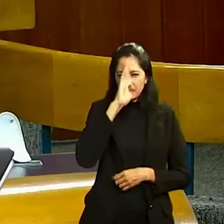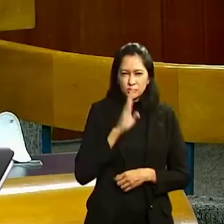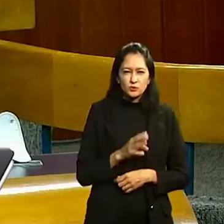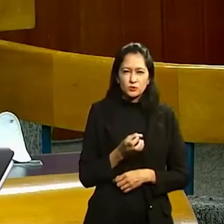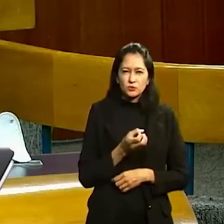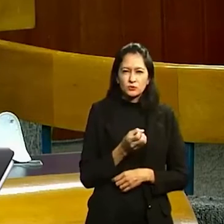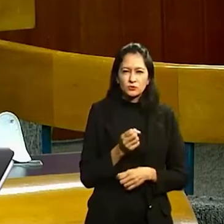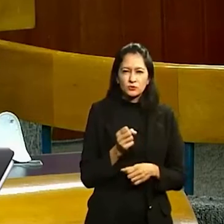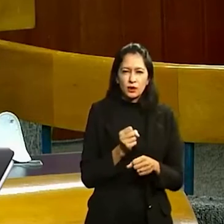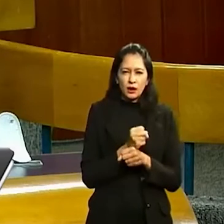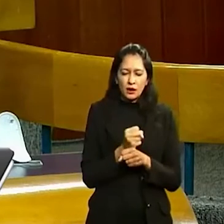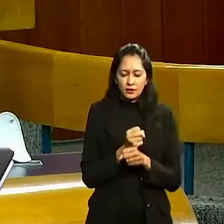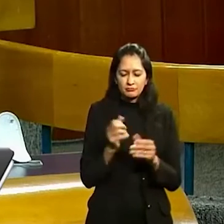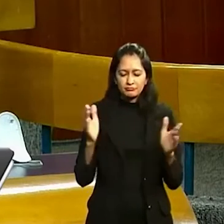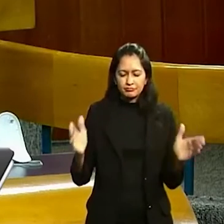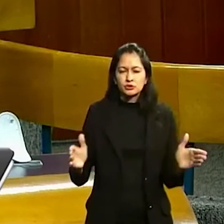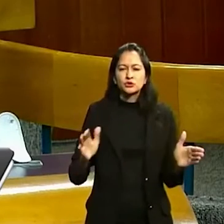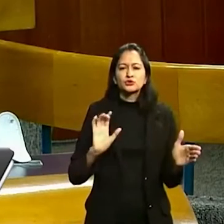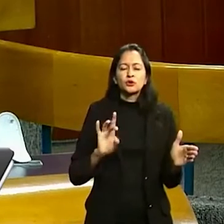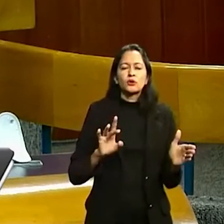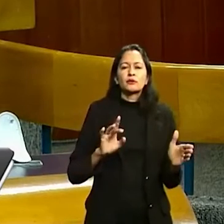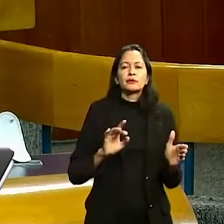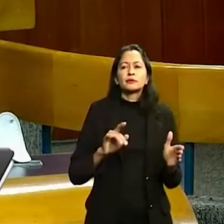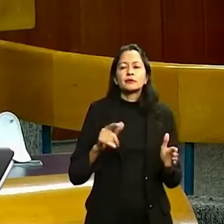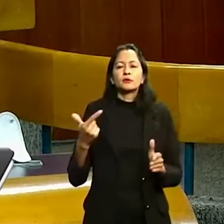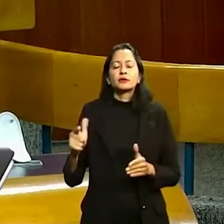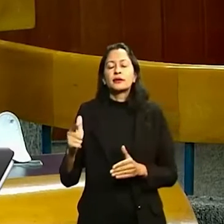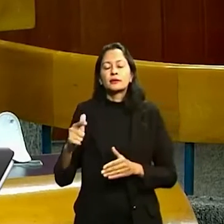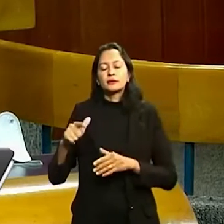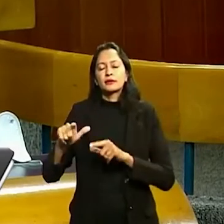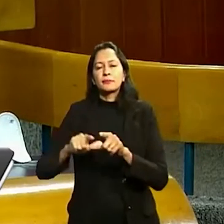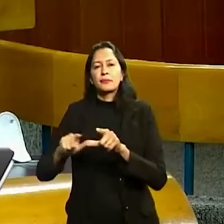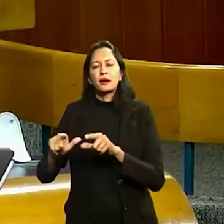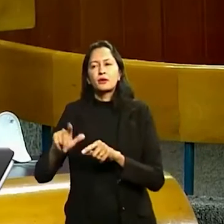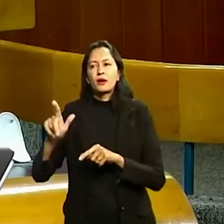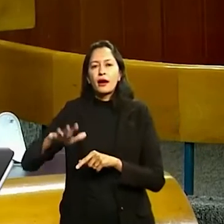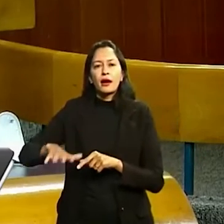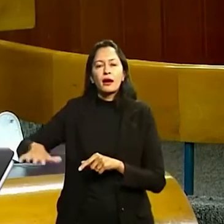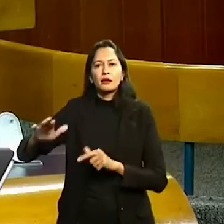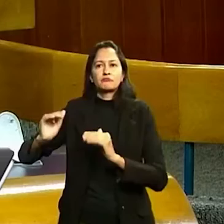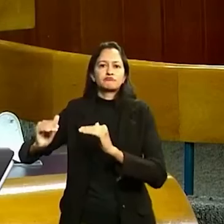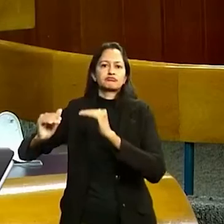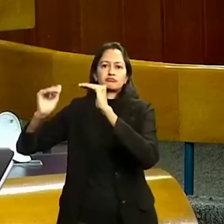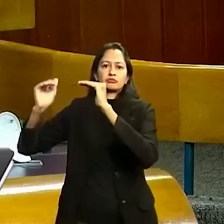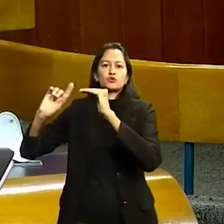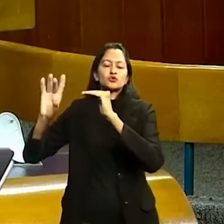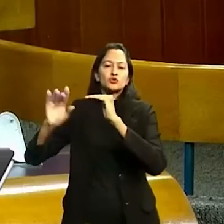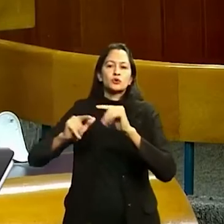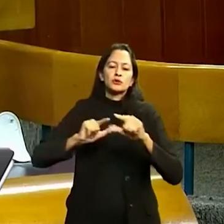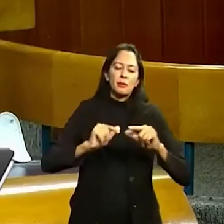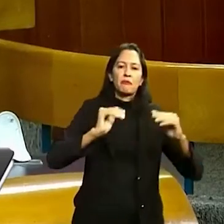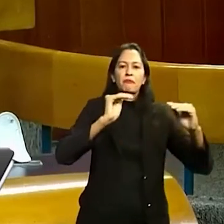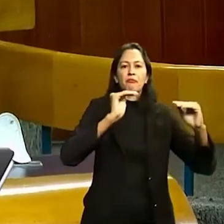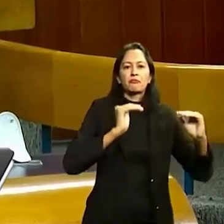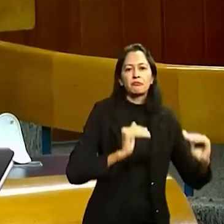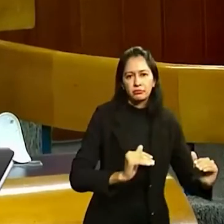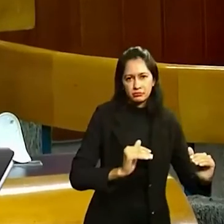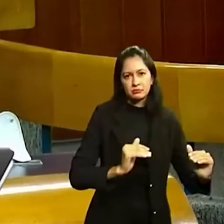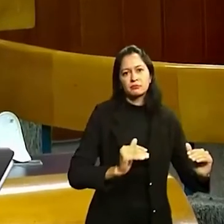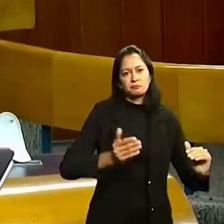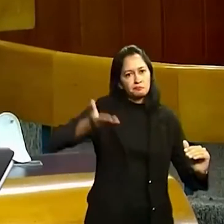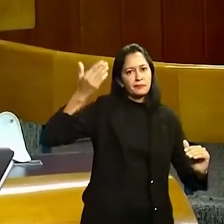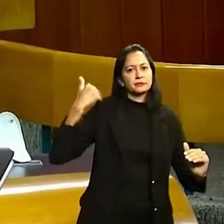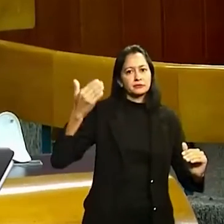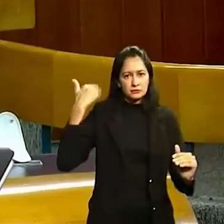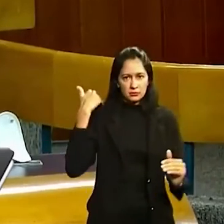bom tempo para trabalhos braçais e não para a intelectualidade. Estou aqui agradecendo